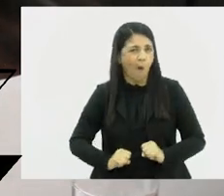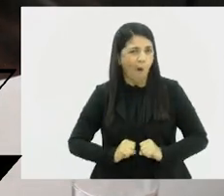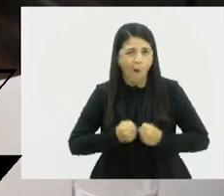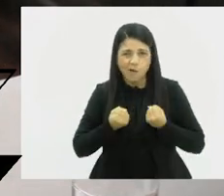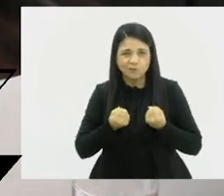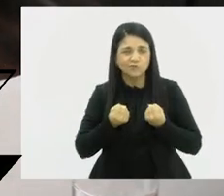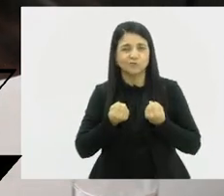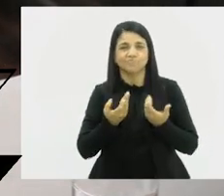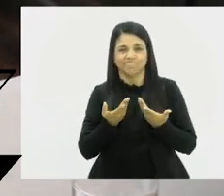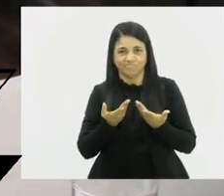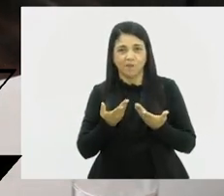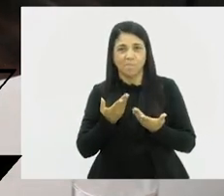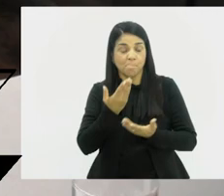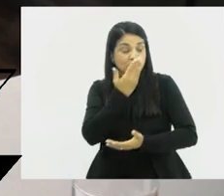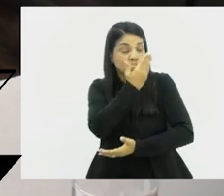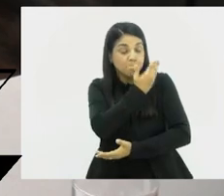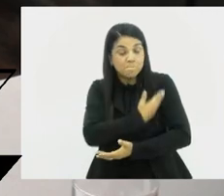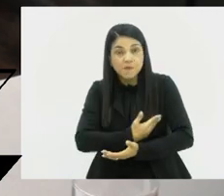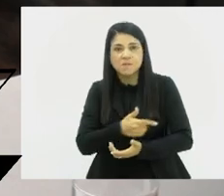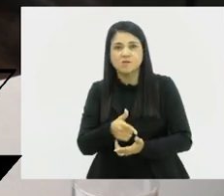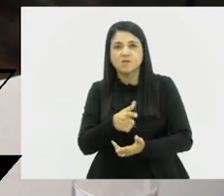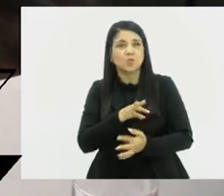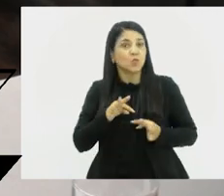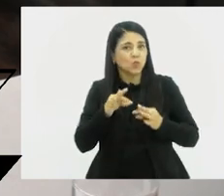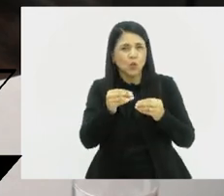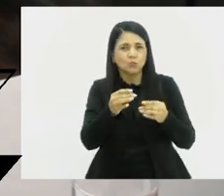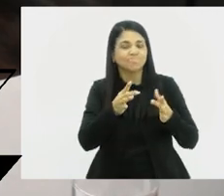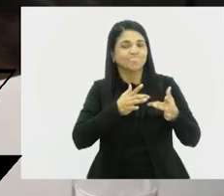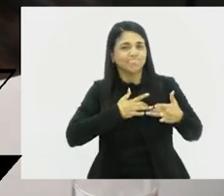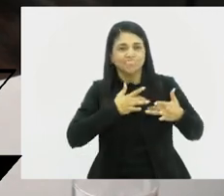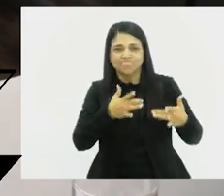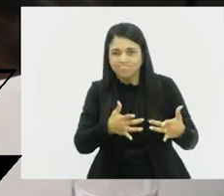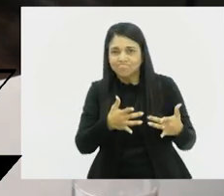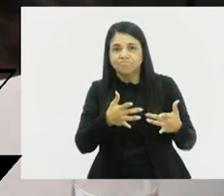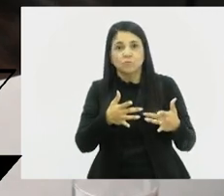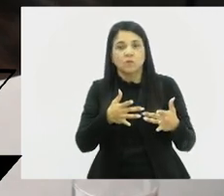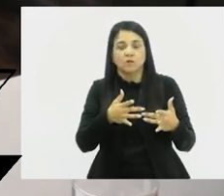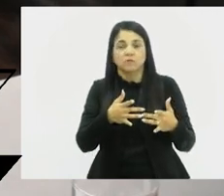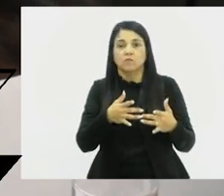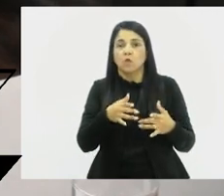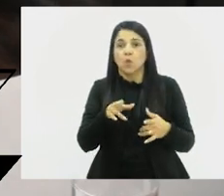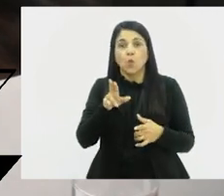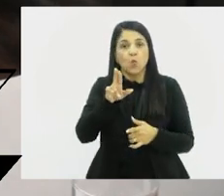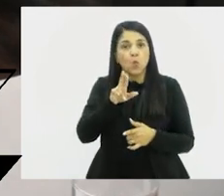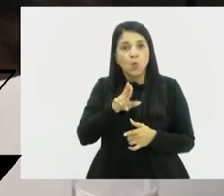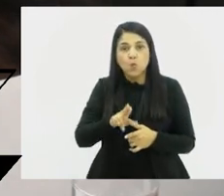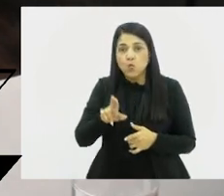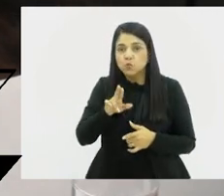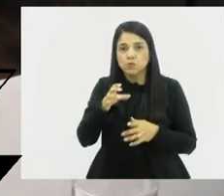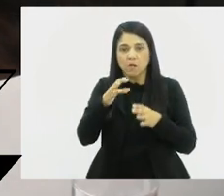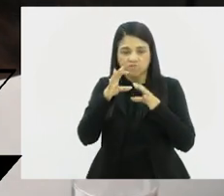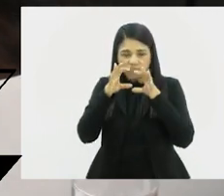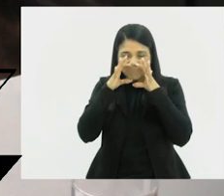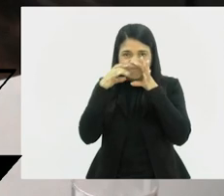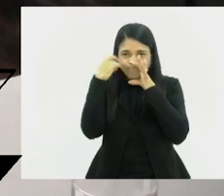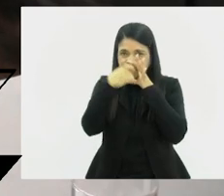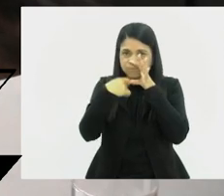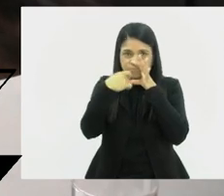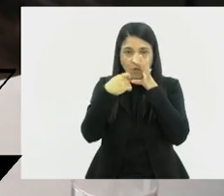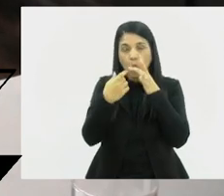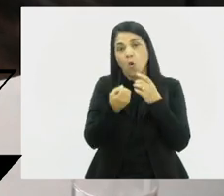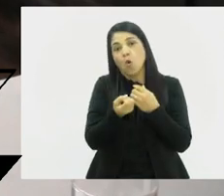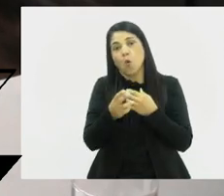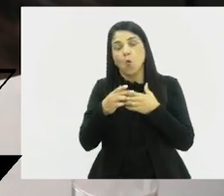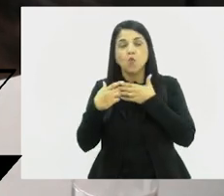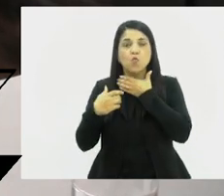com a perda e que a todos comoveu, não foi por conta do não uso da focinheira e da coleira